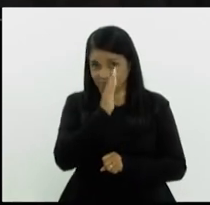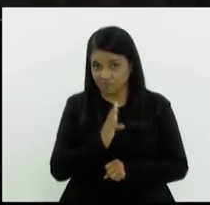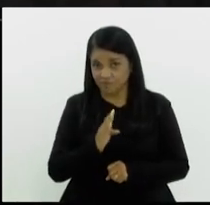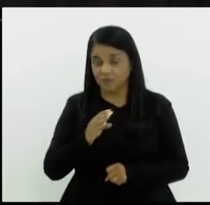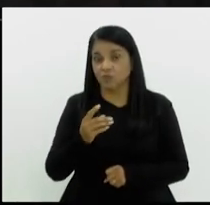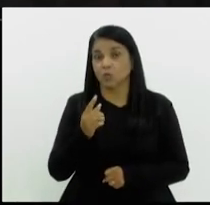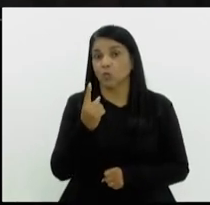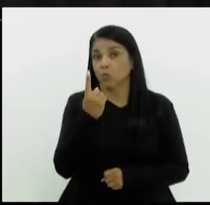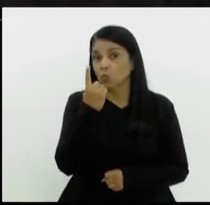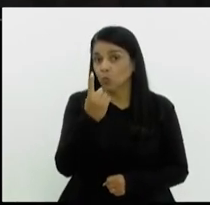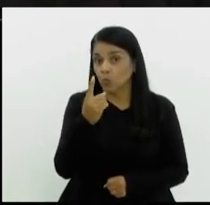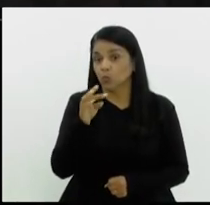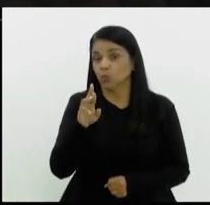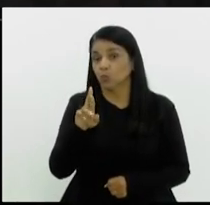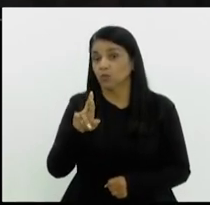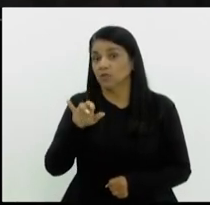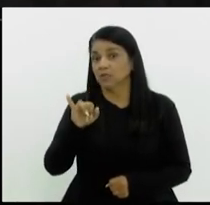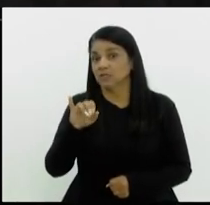R$1 trilhão.